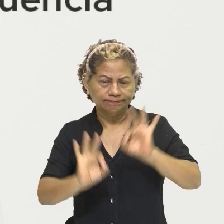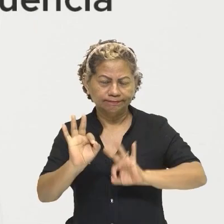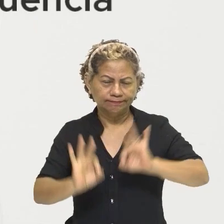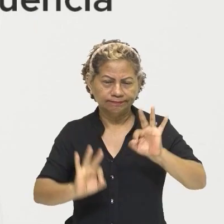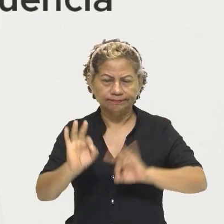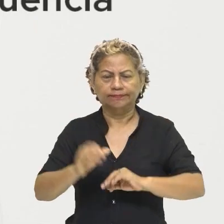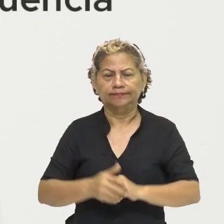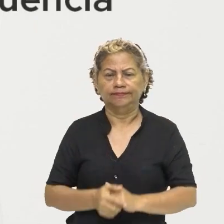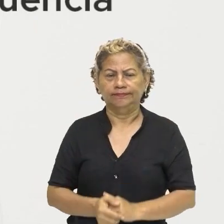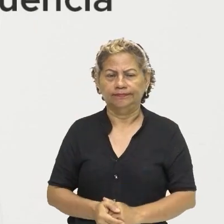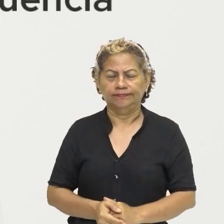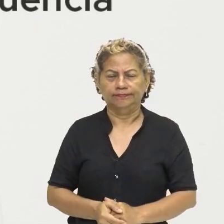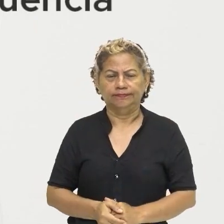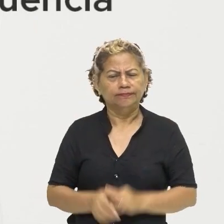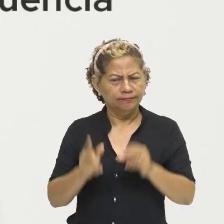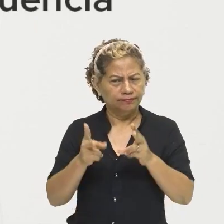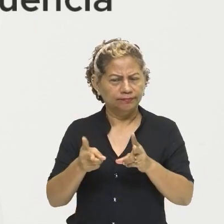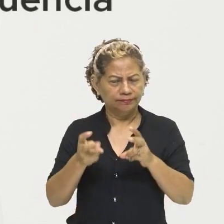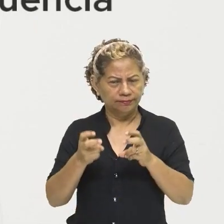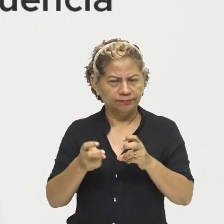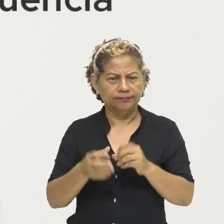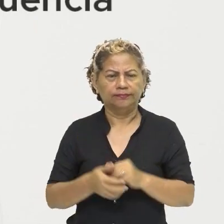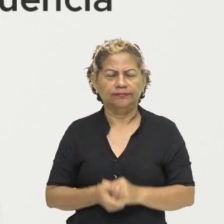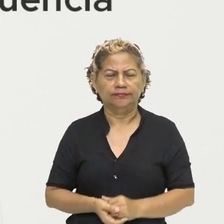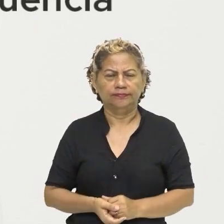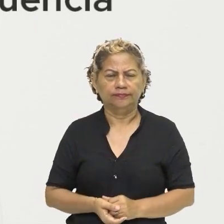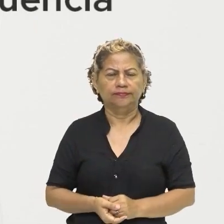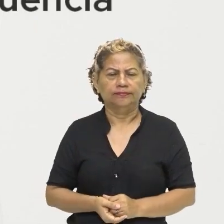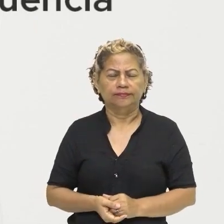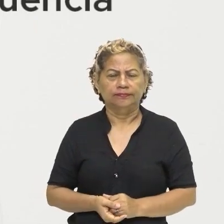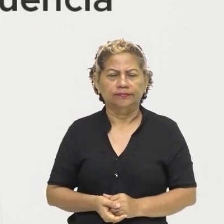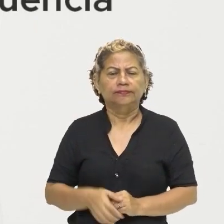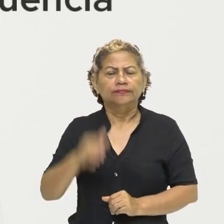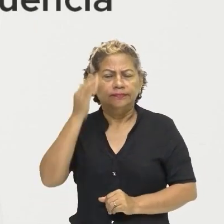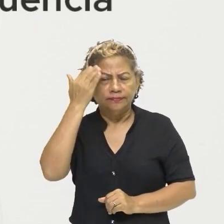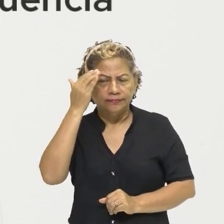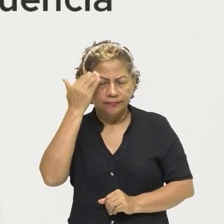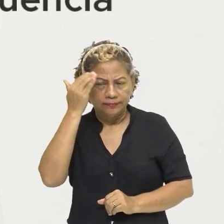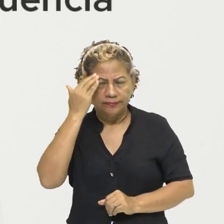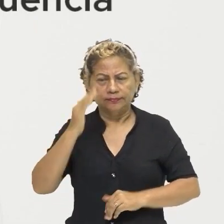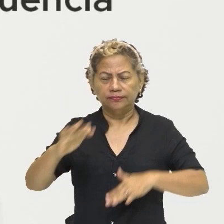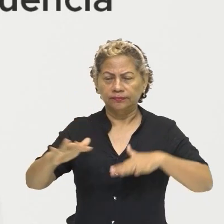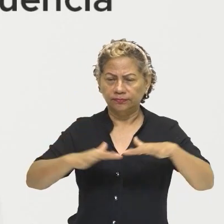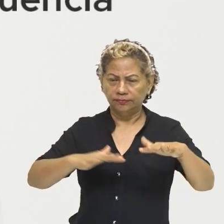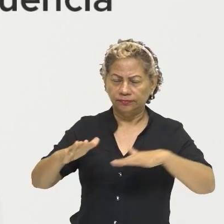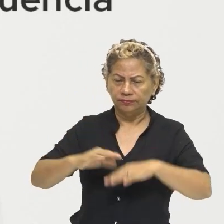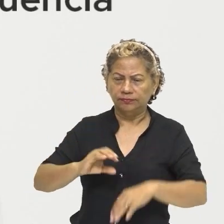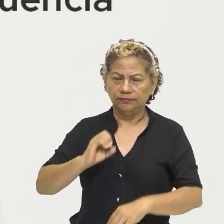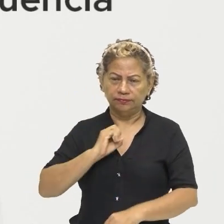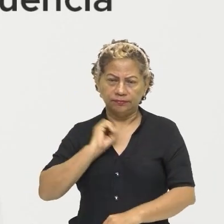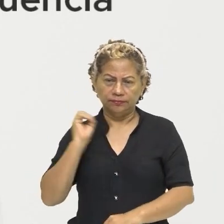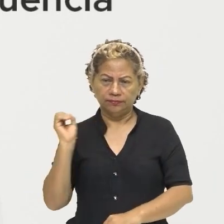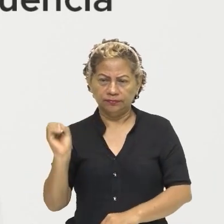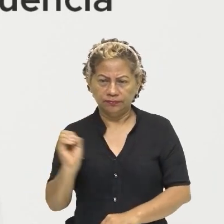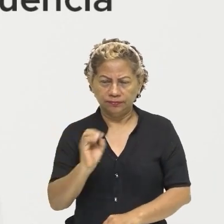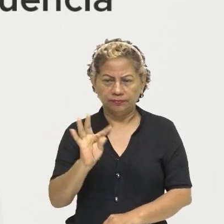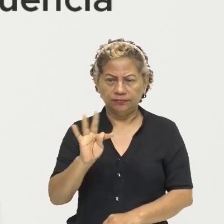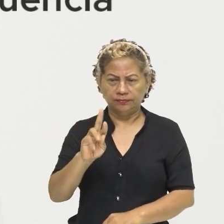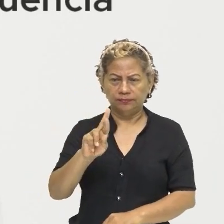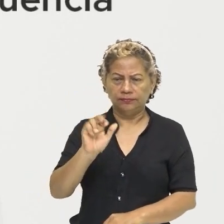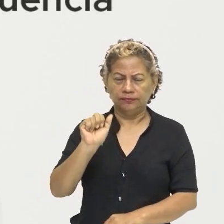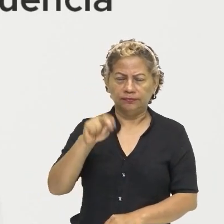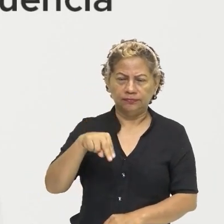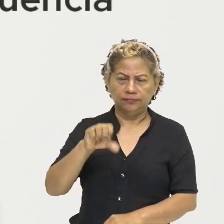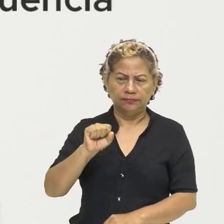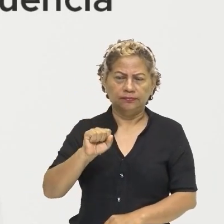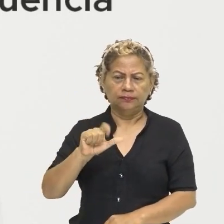da terceira lei, olha aqui. Tendo em vista que o movimento de translação de um planeta é equivalente ao tempo